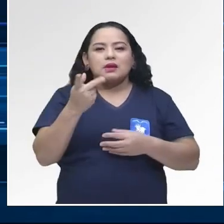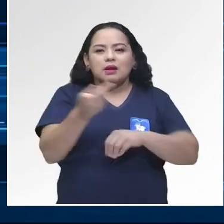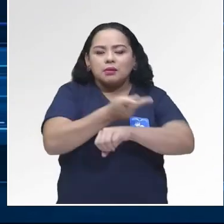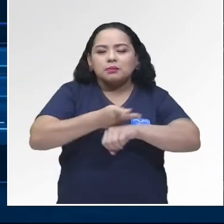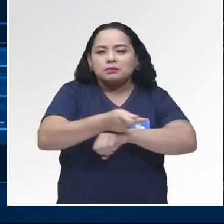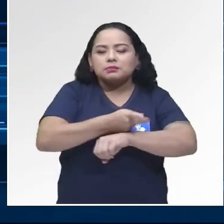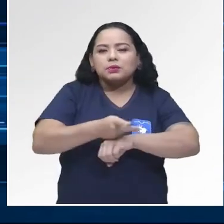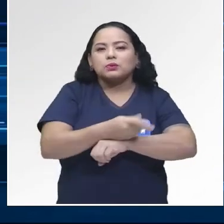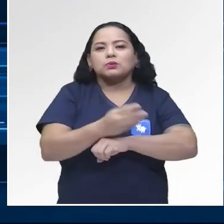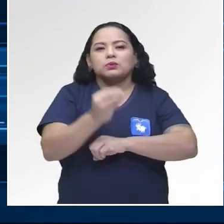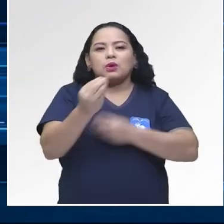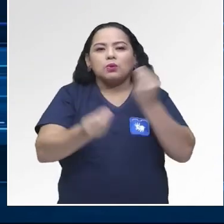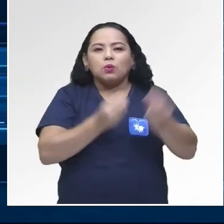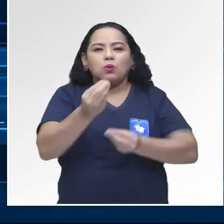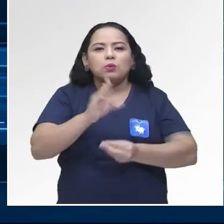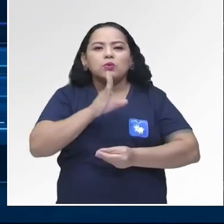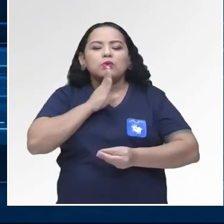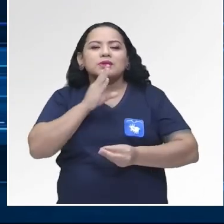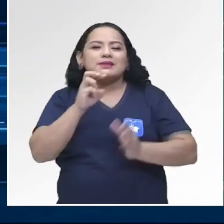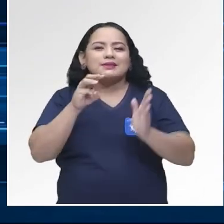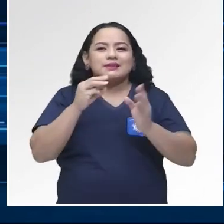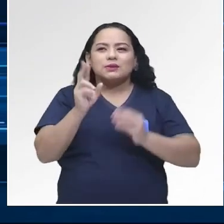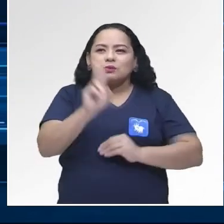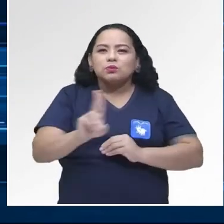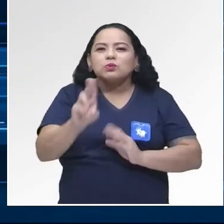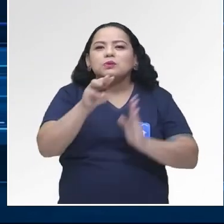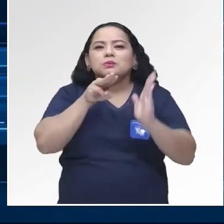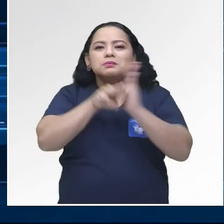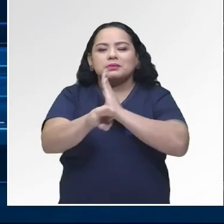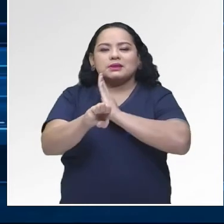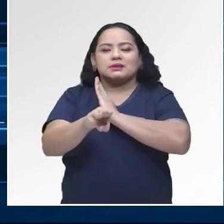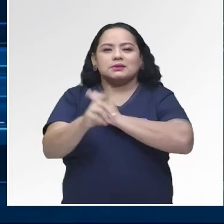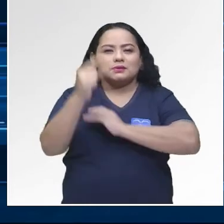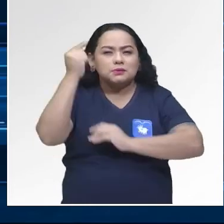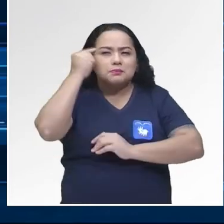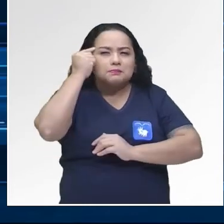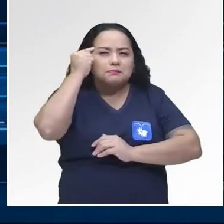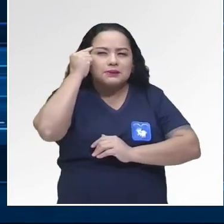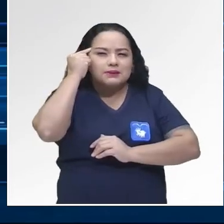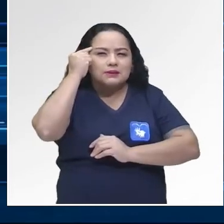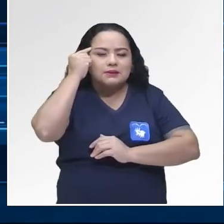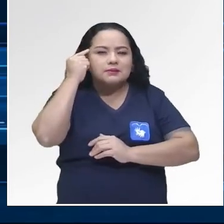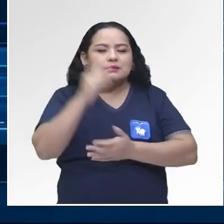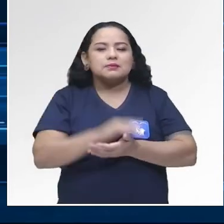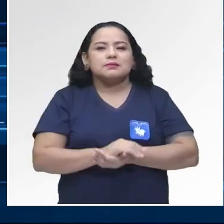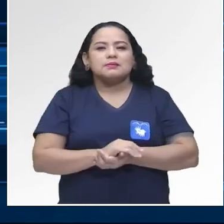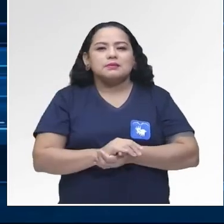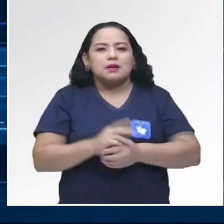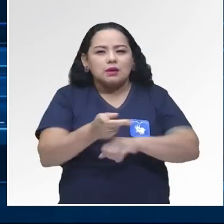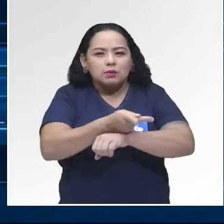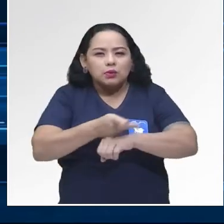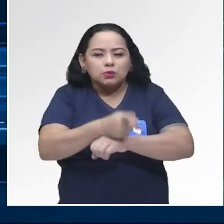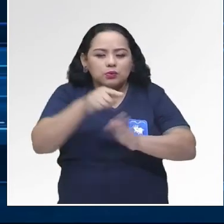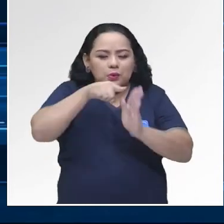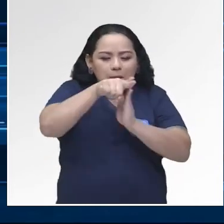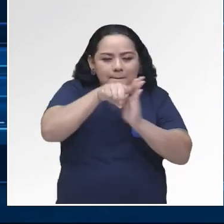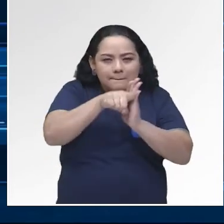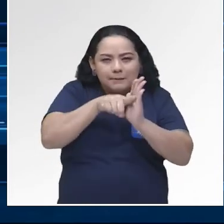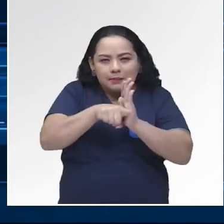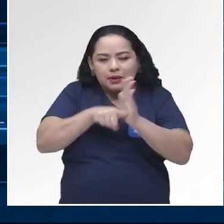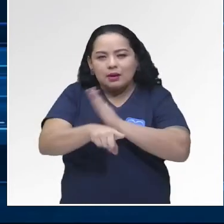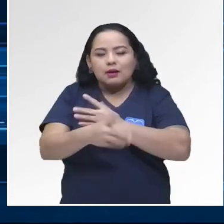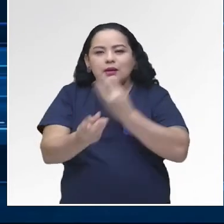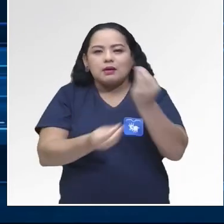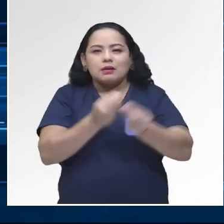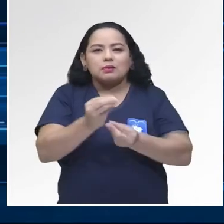busca conhecer as coisas através de métodos, de uma reflexão, que busca já pesquisa. Ela